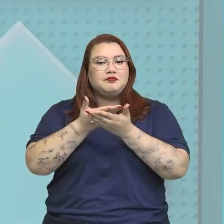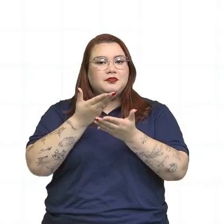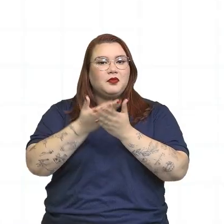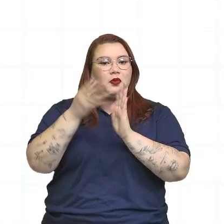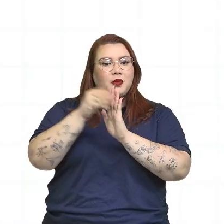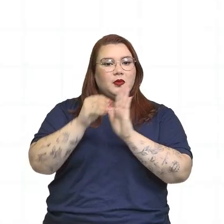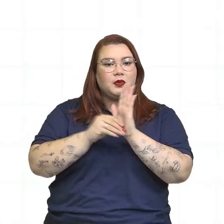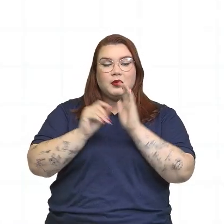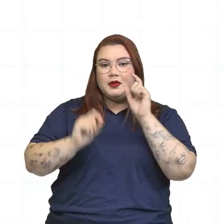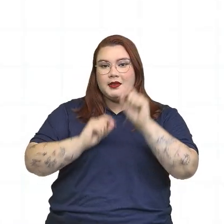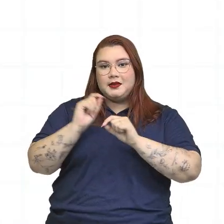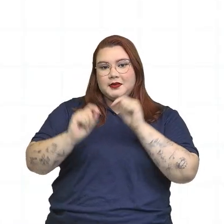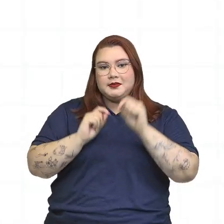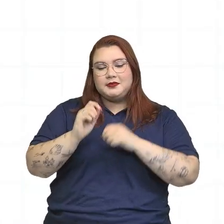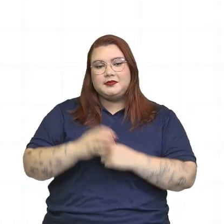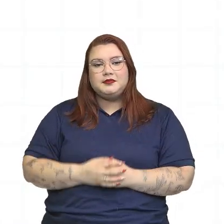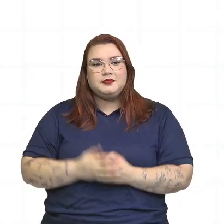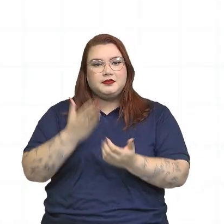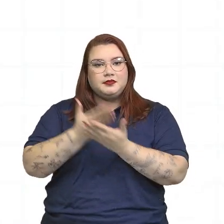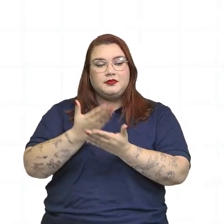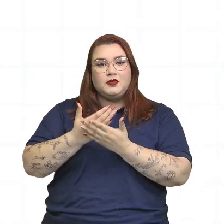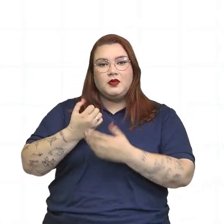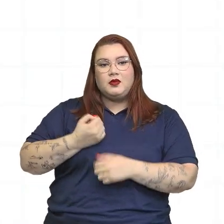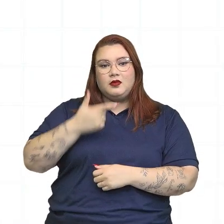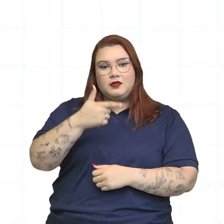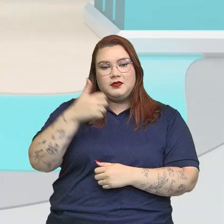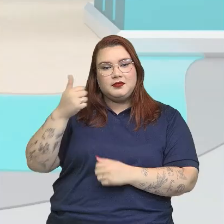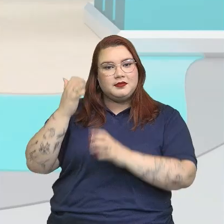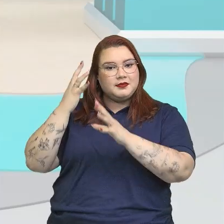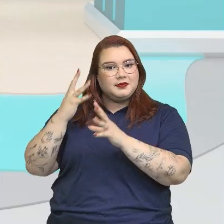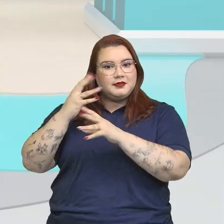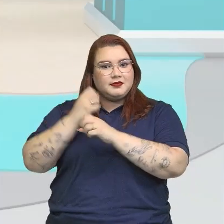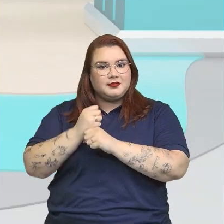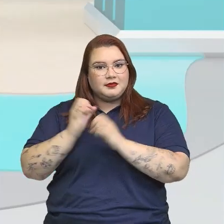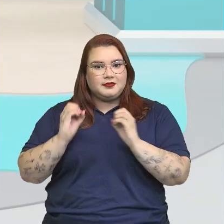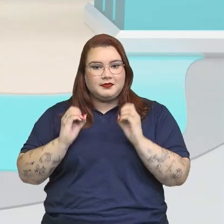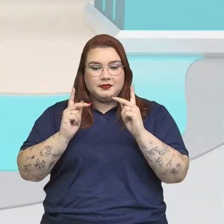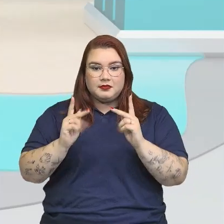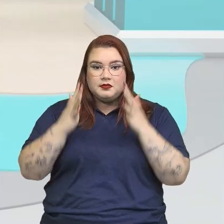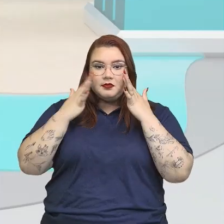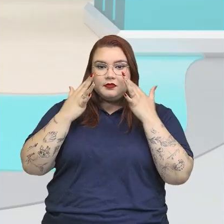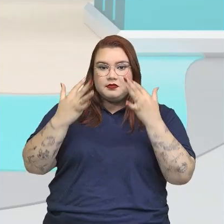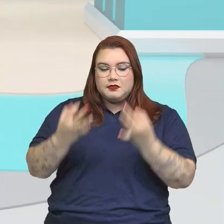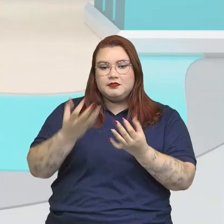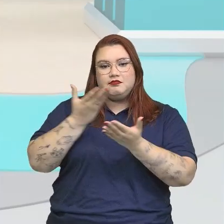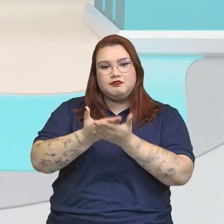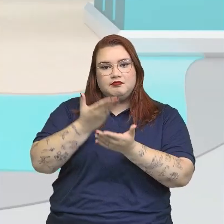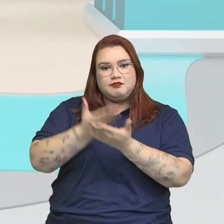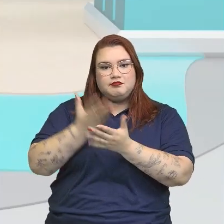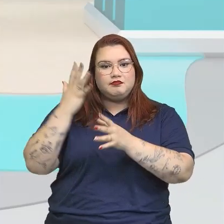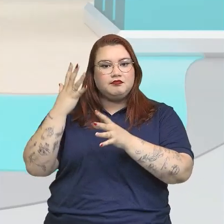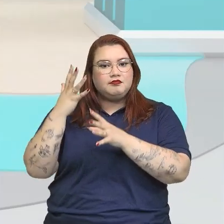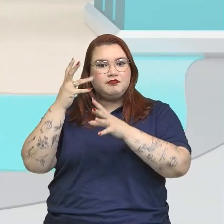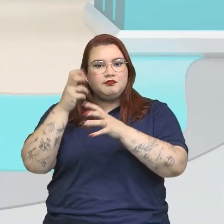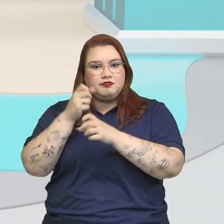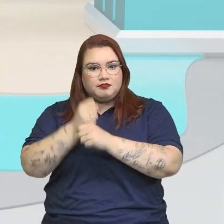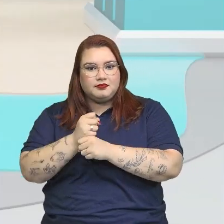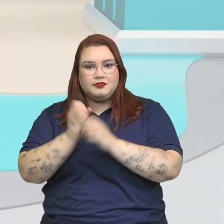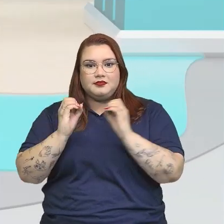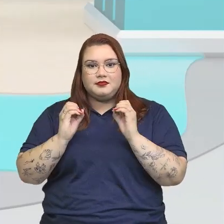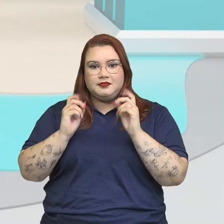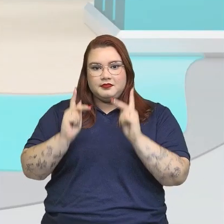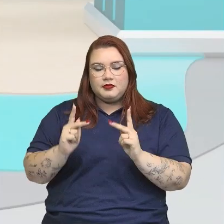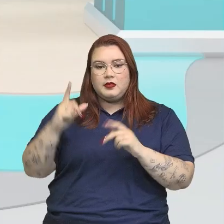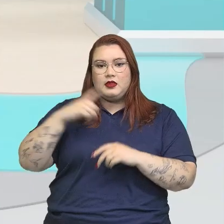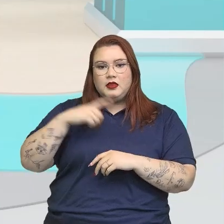hoje. Então, essa é a aula 21, revisão. Então, fiquem bem atentos, hoje nossa aula de revisão, certo?